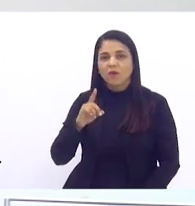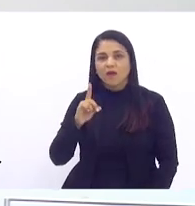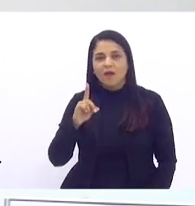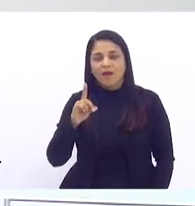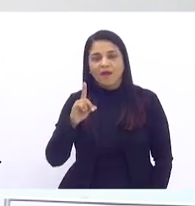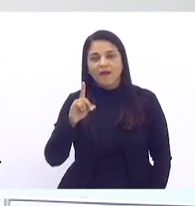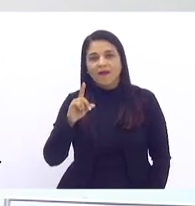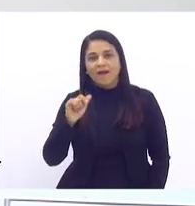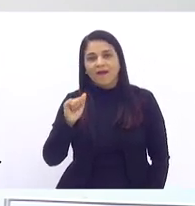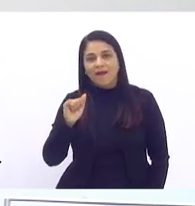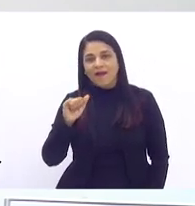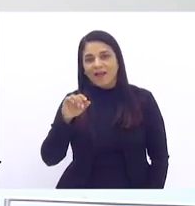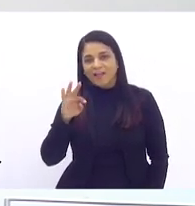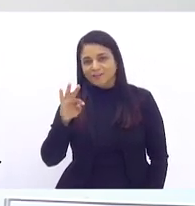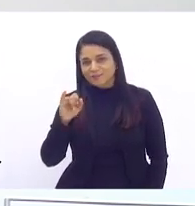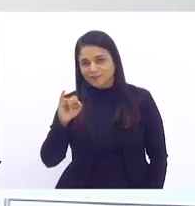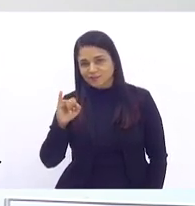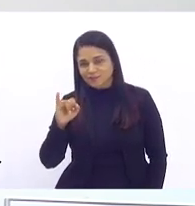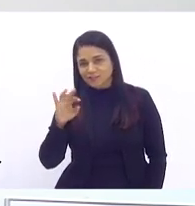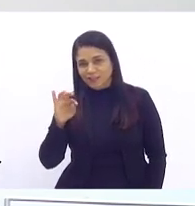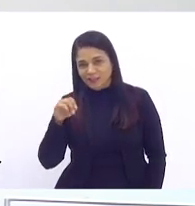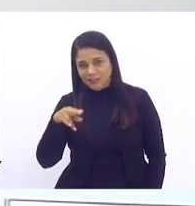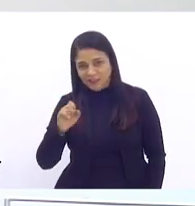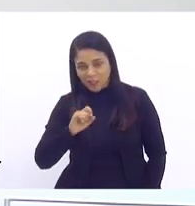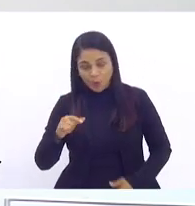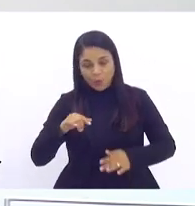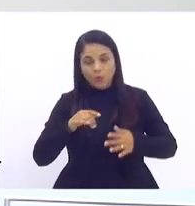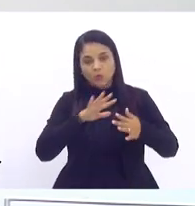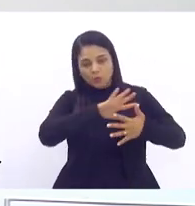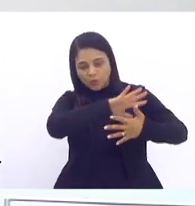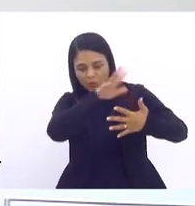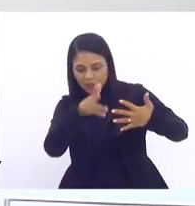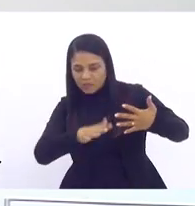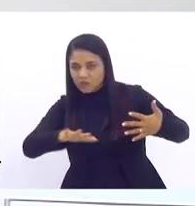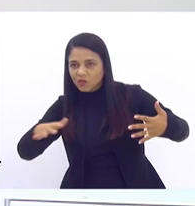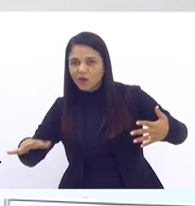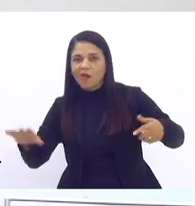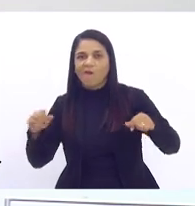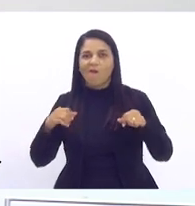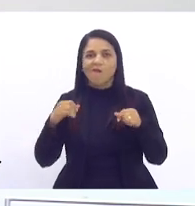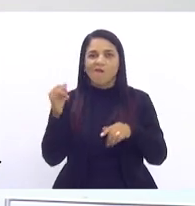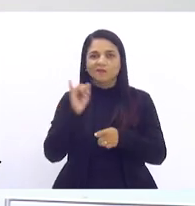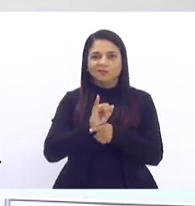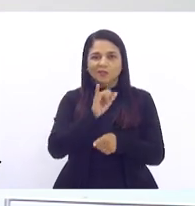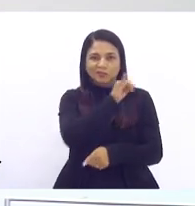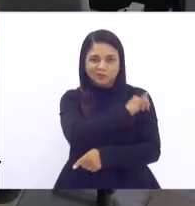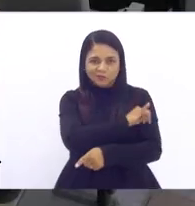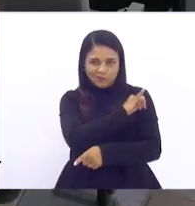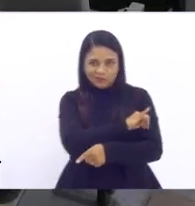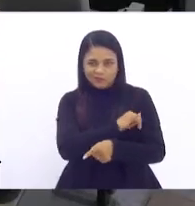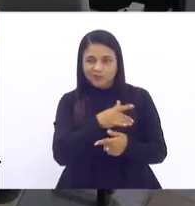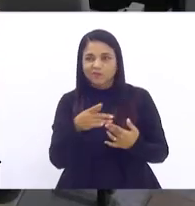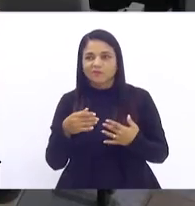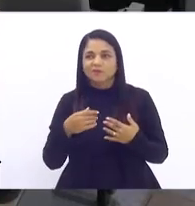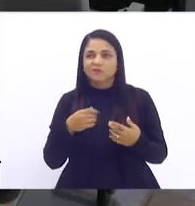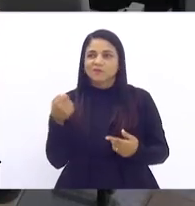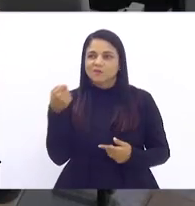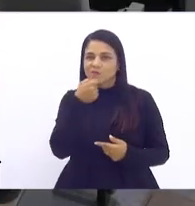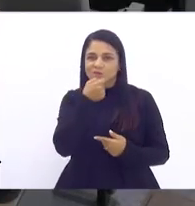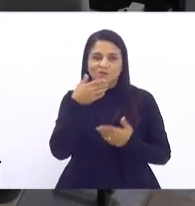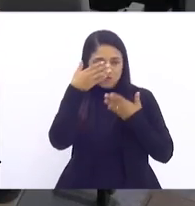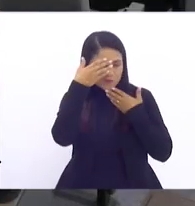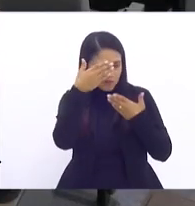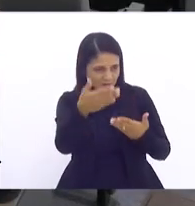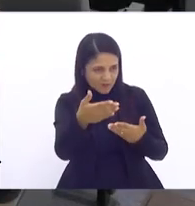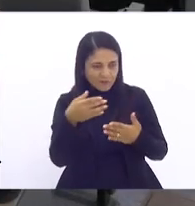sei quem é essa situação do litoral carioca que ele falou obrigado Deputado Danilo vou passar a palavra para